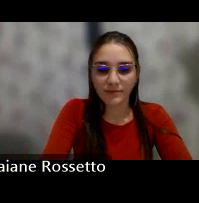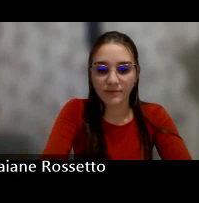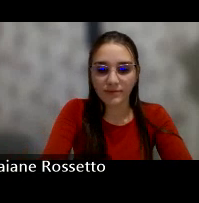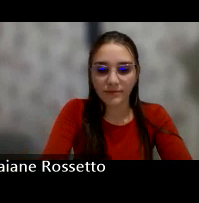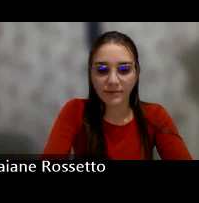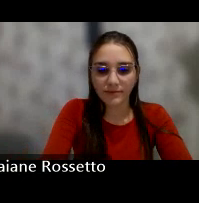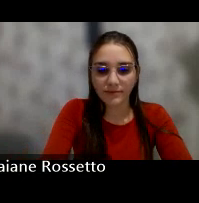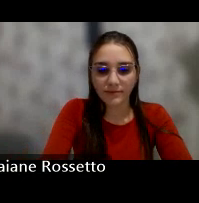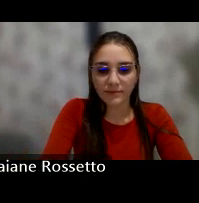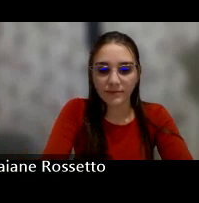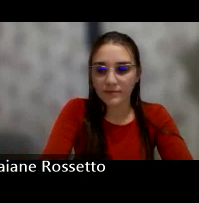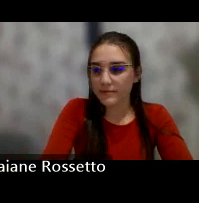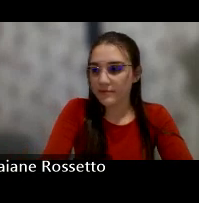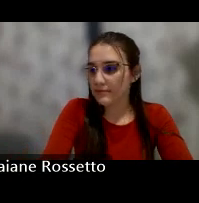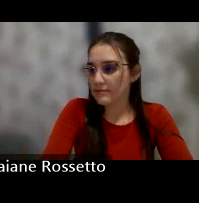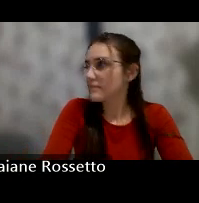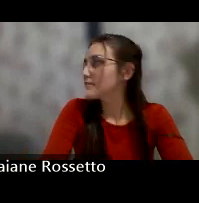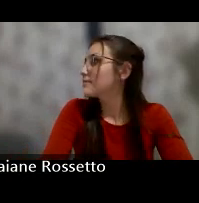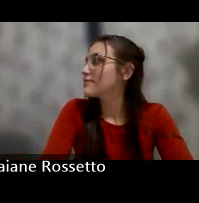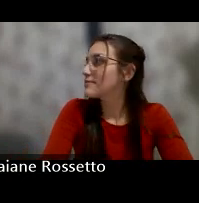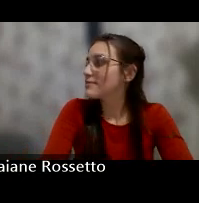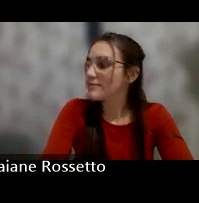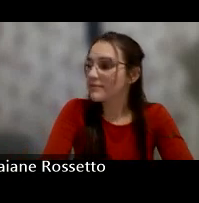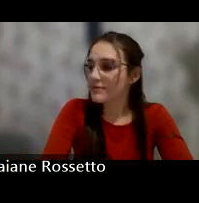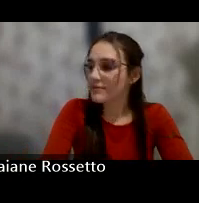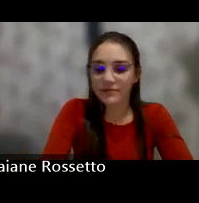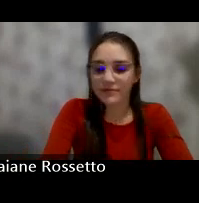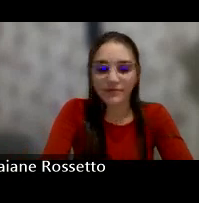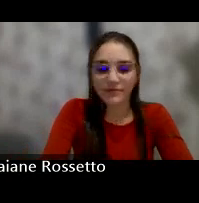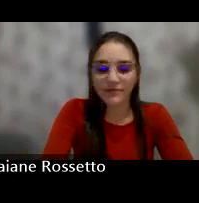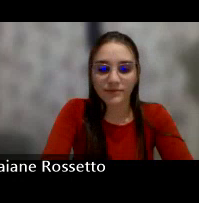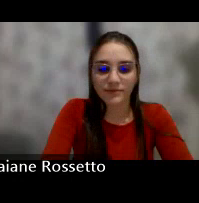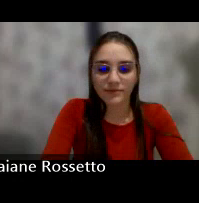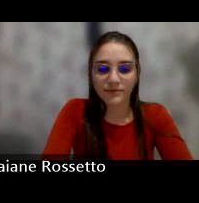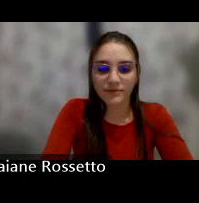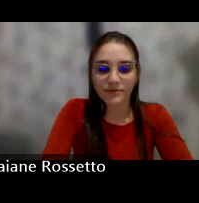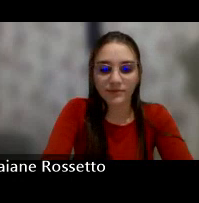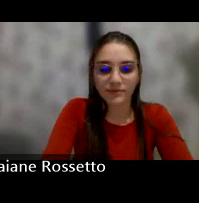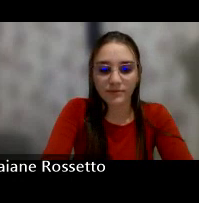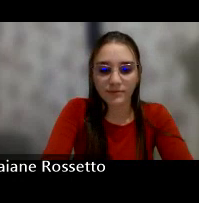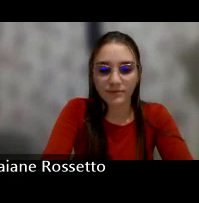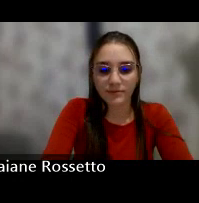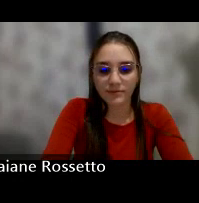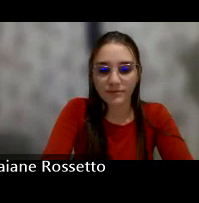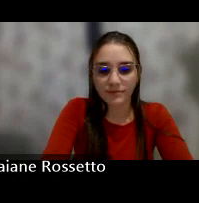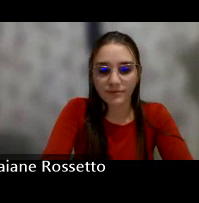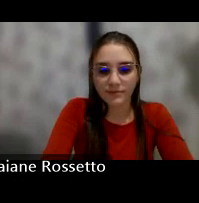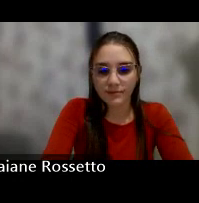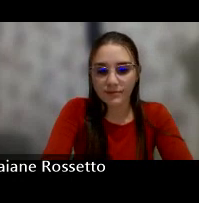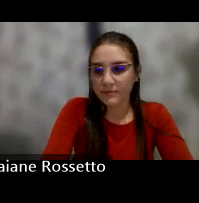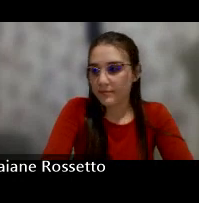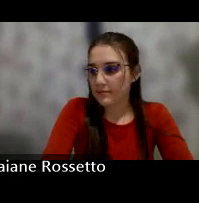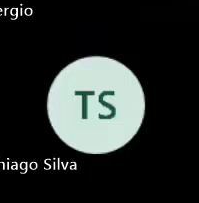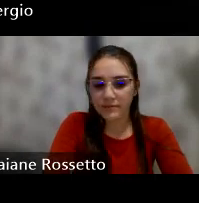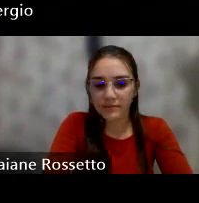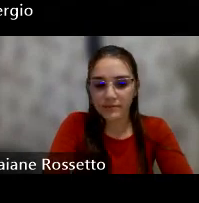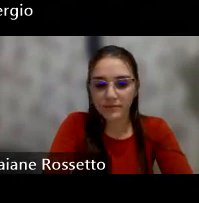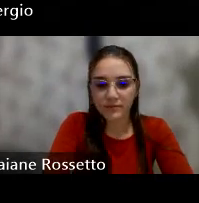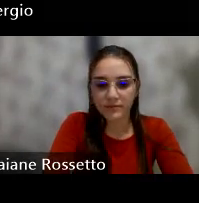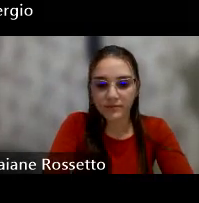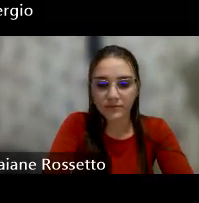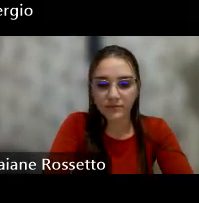informação. A gente leva 3 tipos de trena. Precisa? Não. Se você tiver só um, ok. Mas nós temos a trena que vai